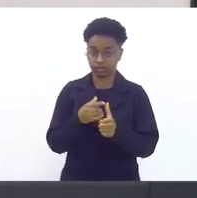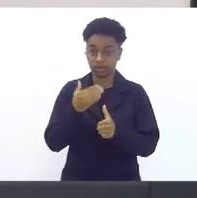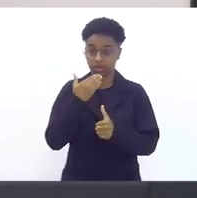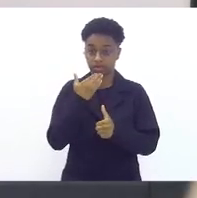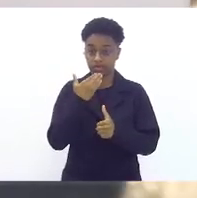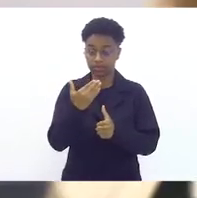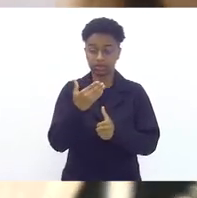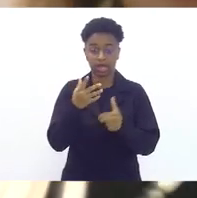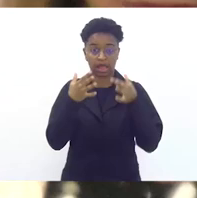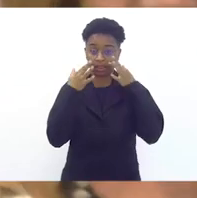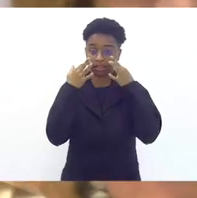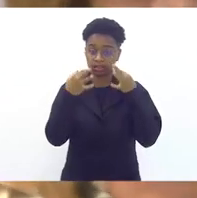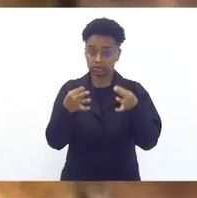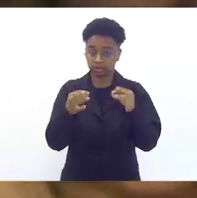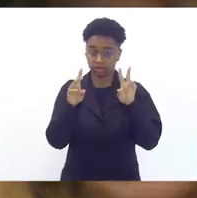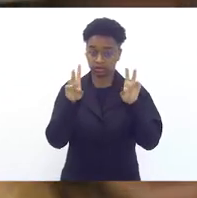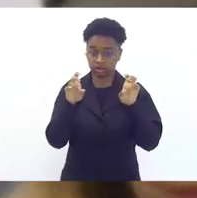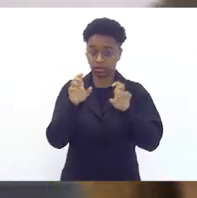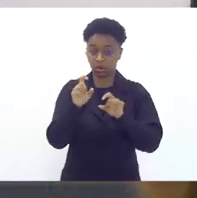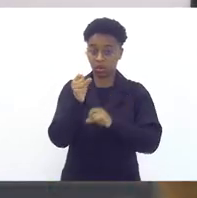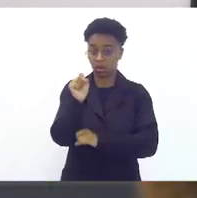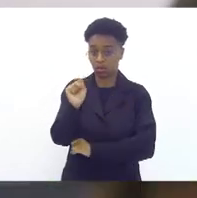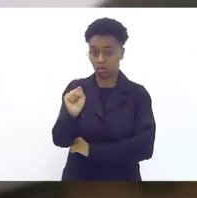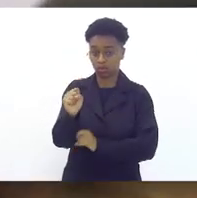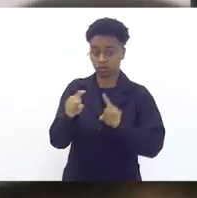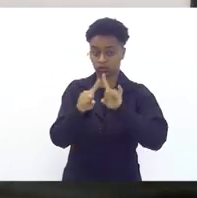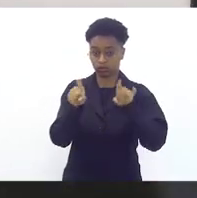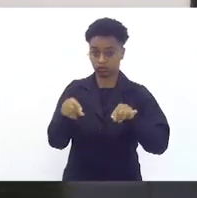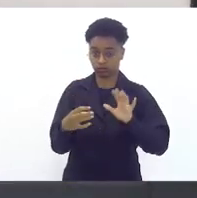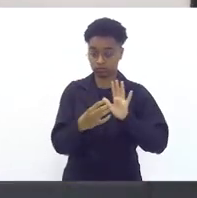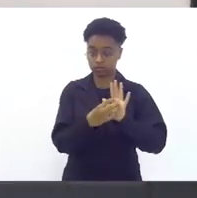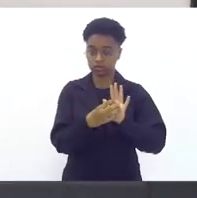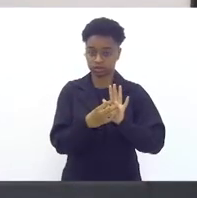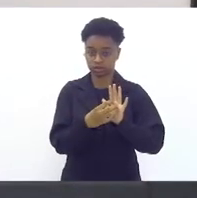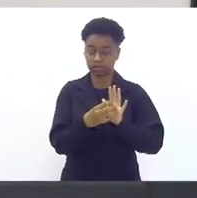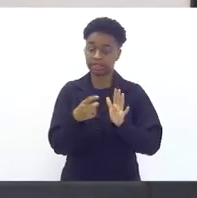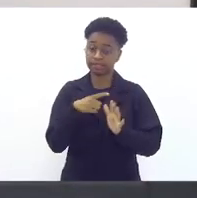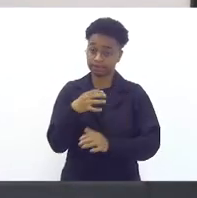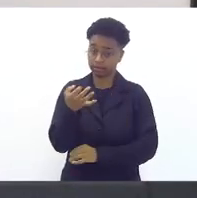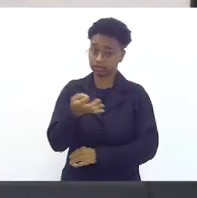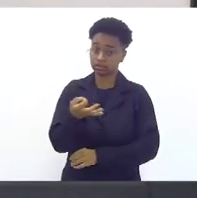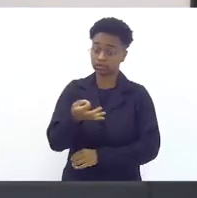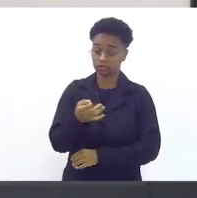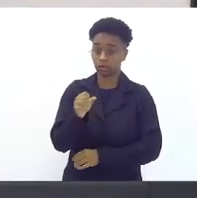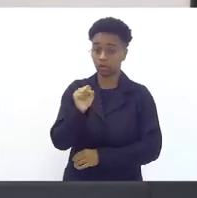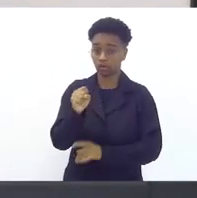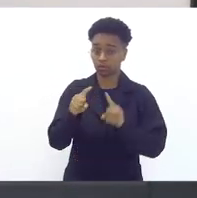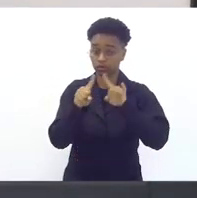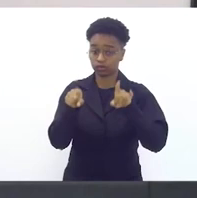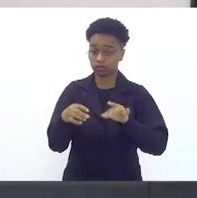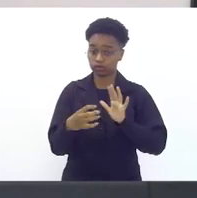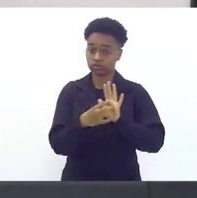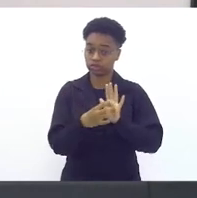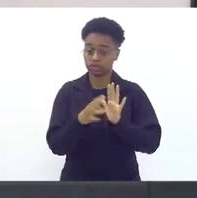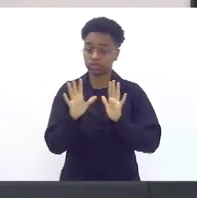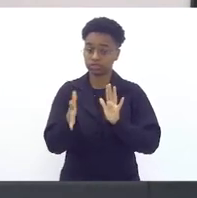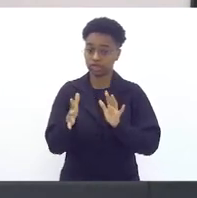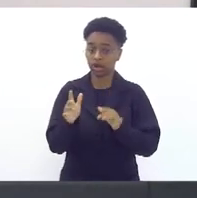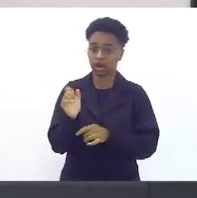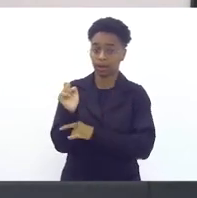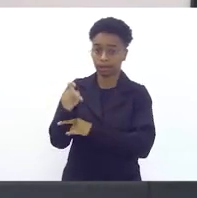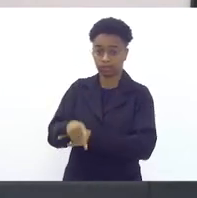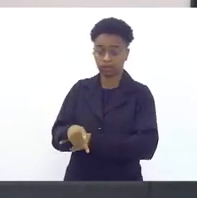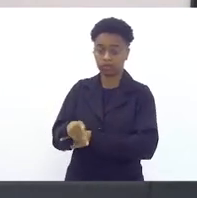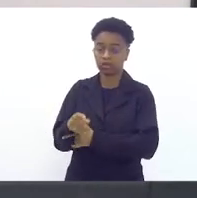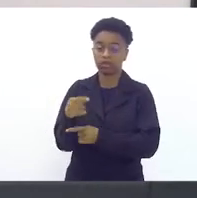essa questão desses 8 funcionários, né? Com certeza, 8 funcionários inativos já, né? Que